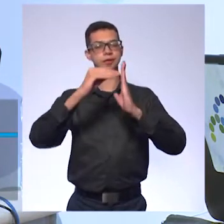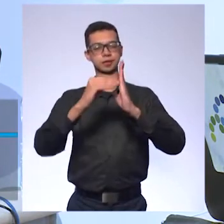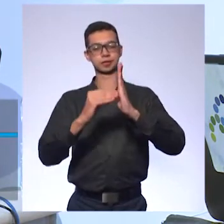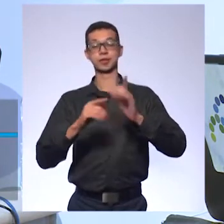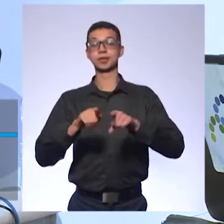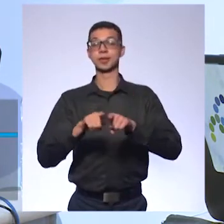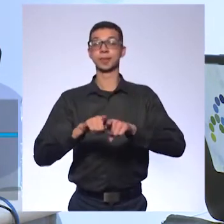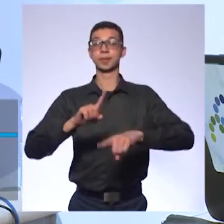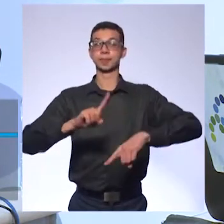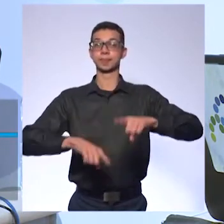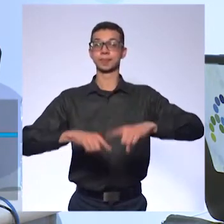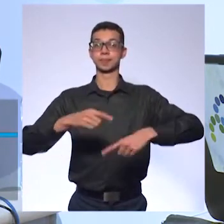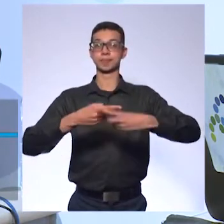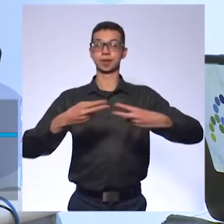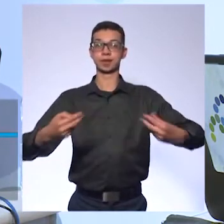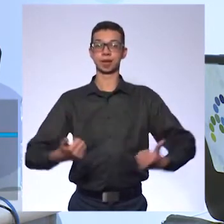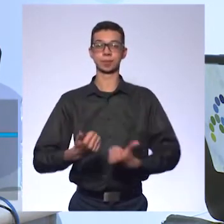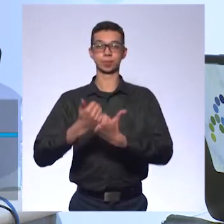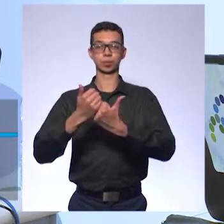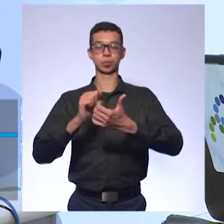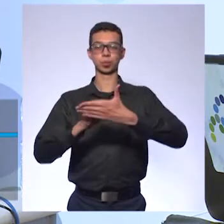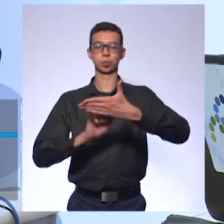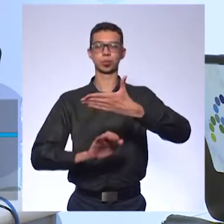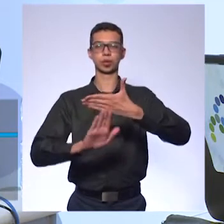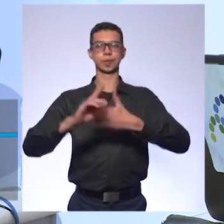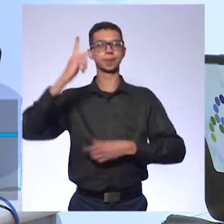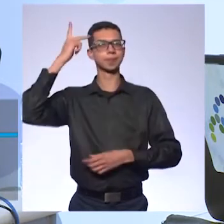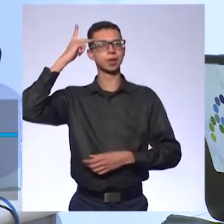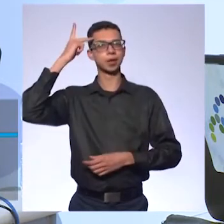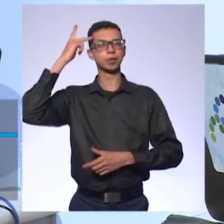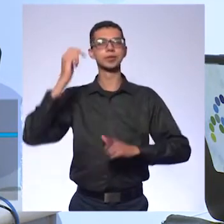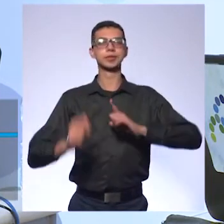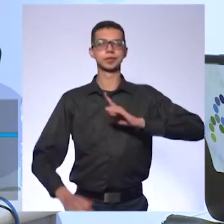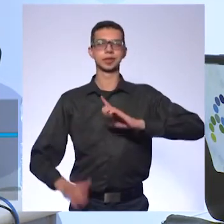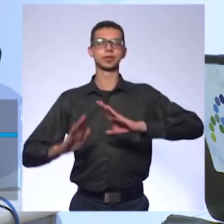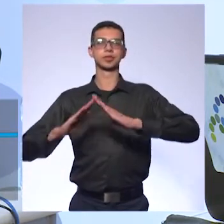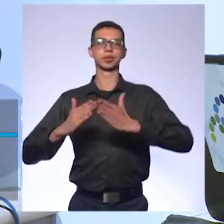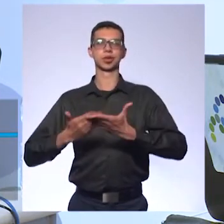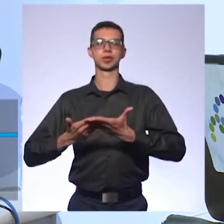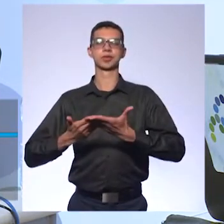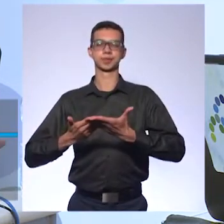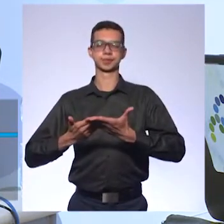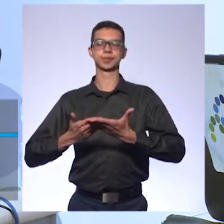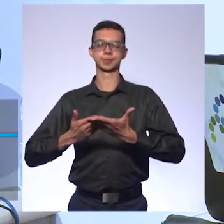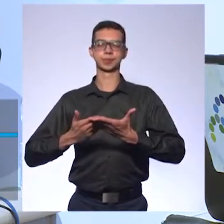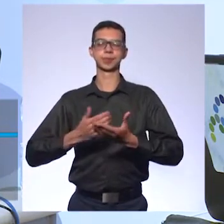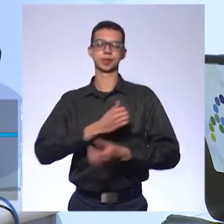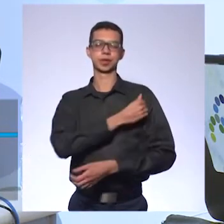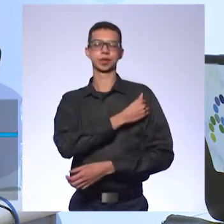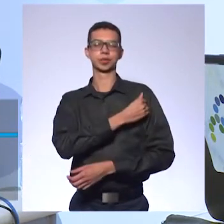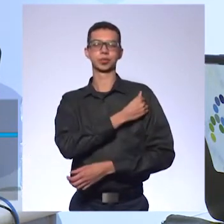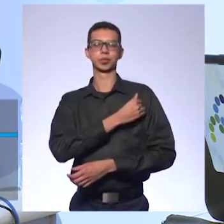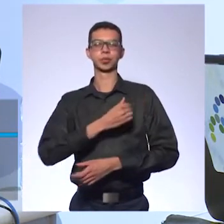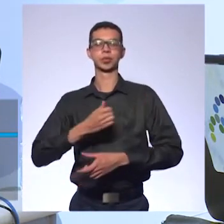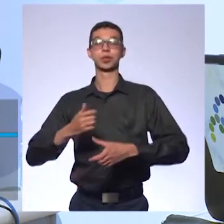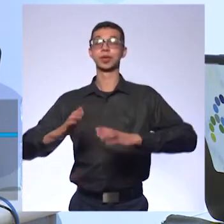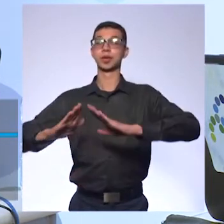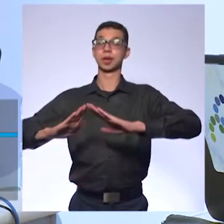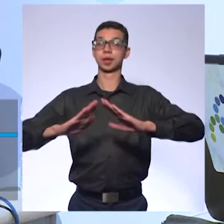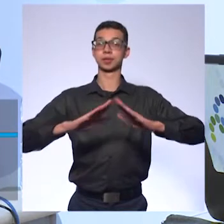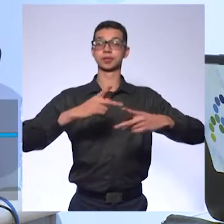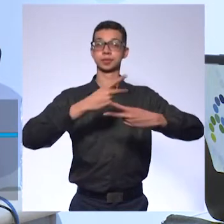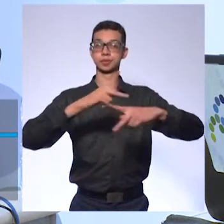de apoio ao currículo paulista que está na escola agora com os nossos estudantes, nas residências e com vocês, tá?